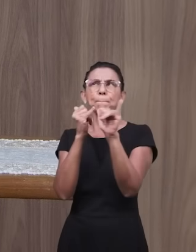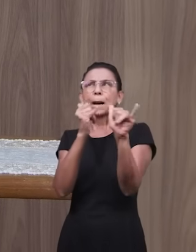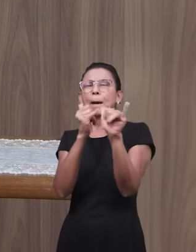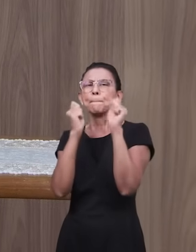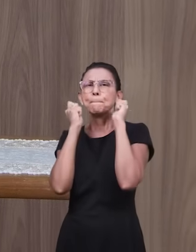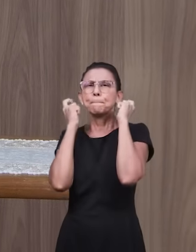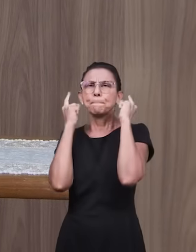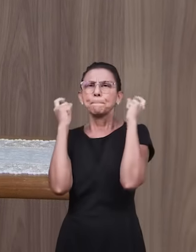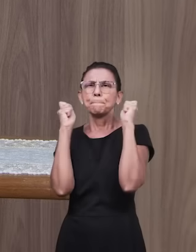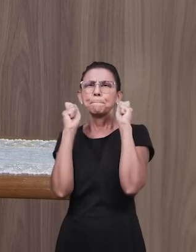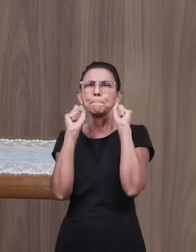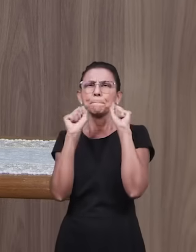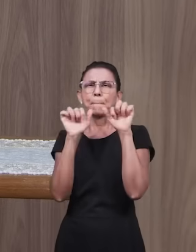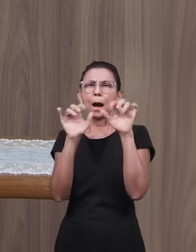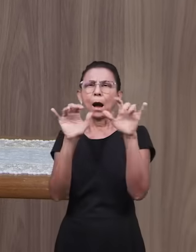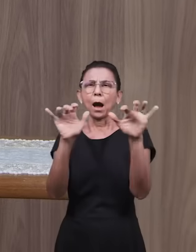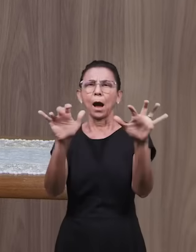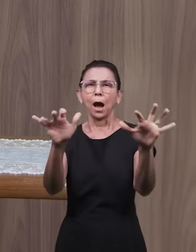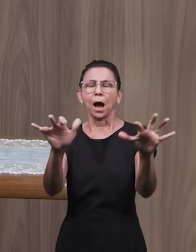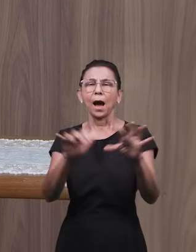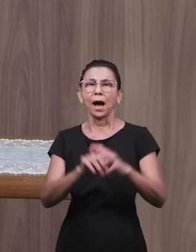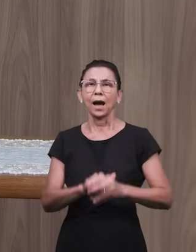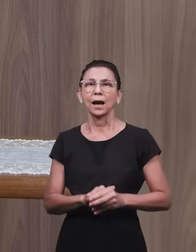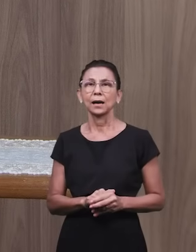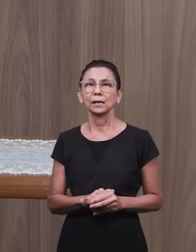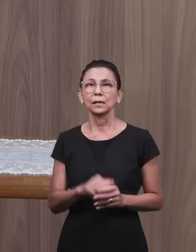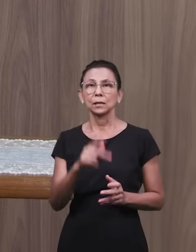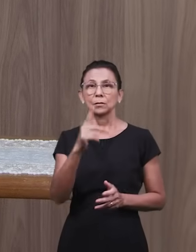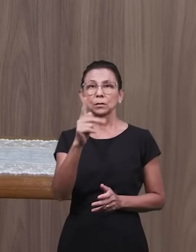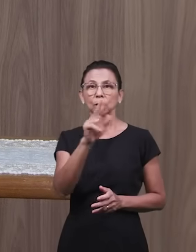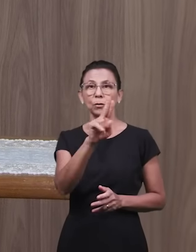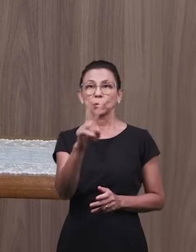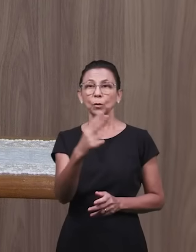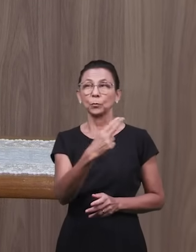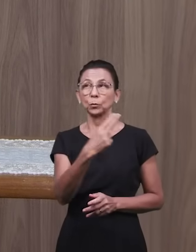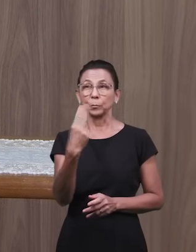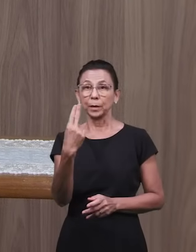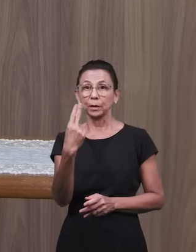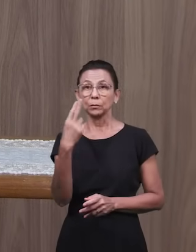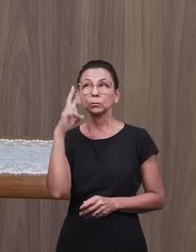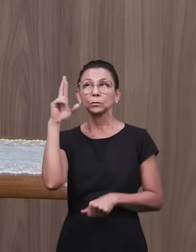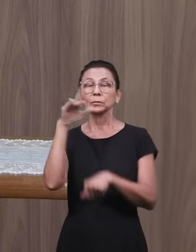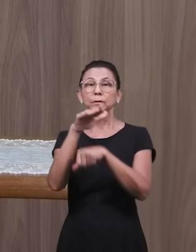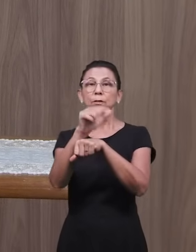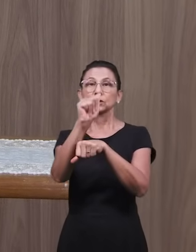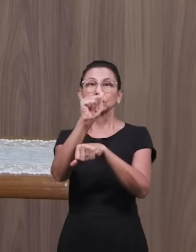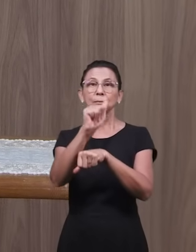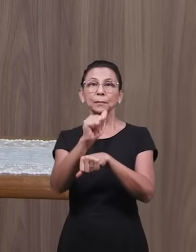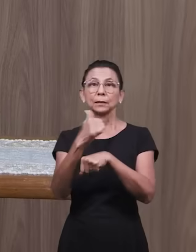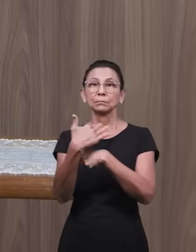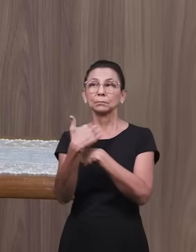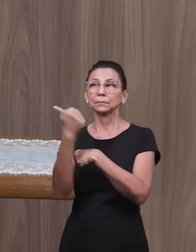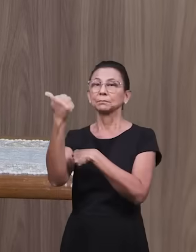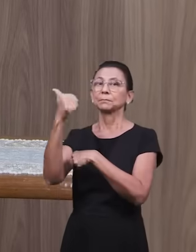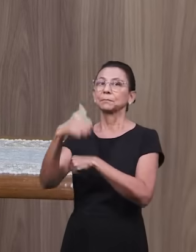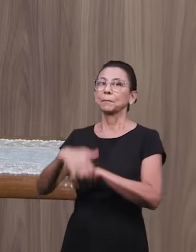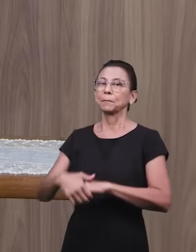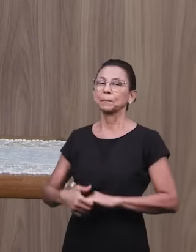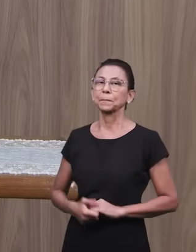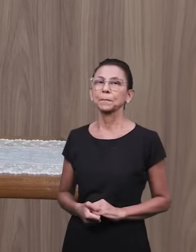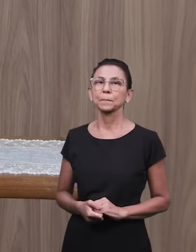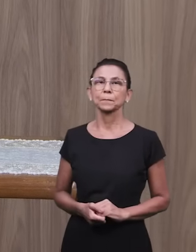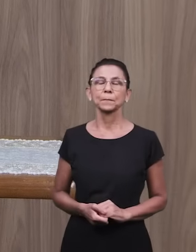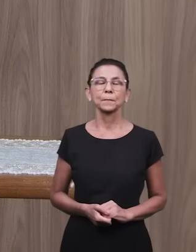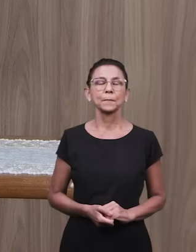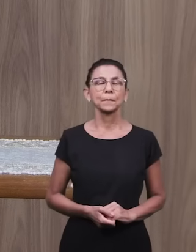individualmente o nosso nome Jesus chamar. Aleluias ao Senhor. E aqui, meus queridos,